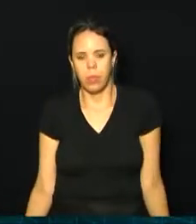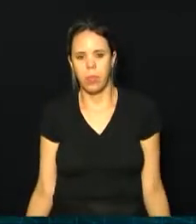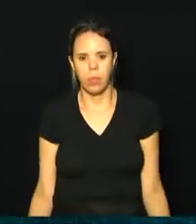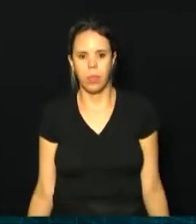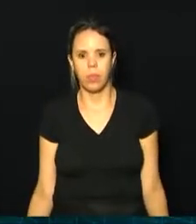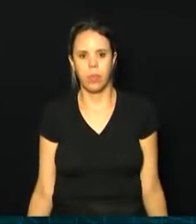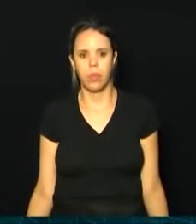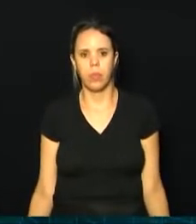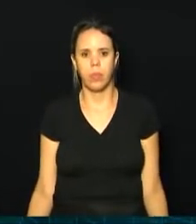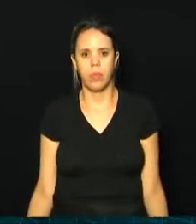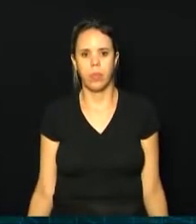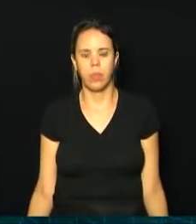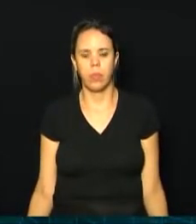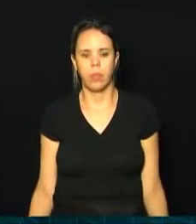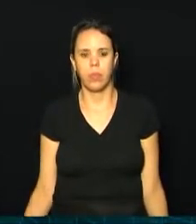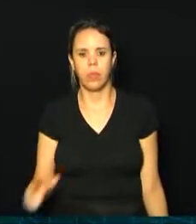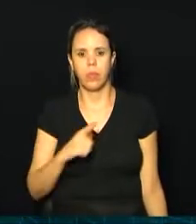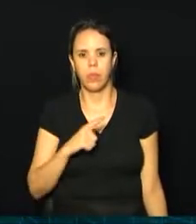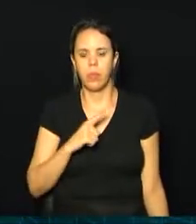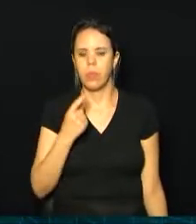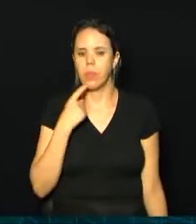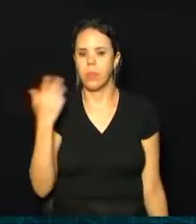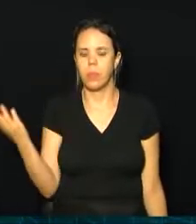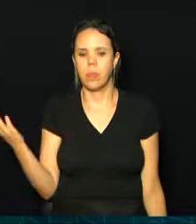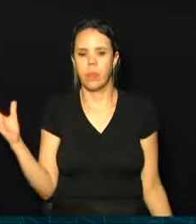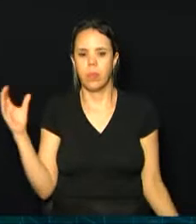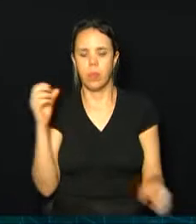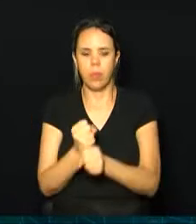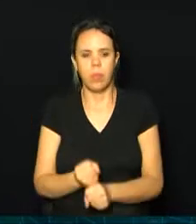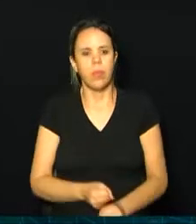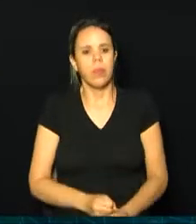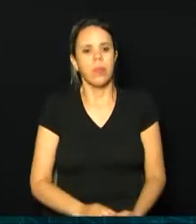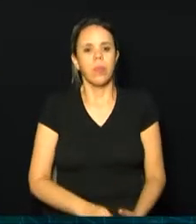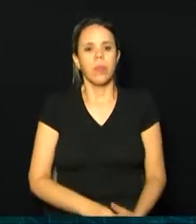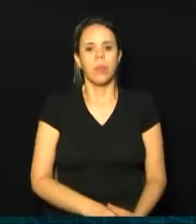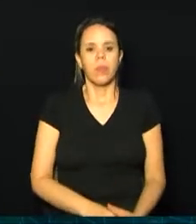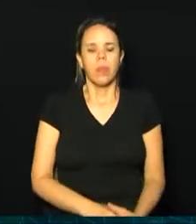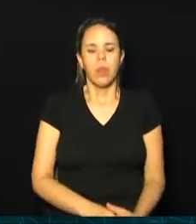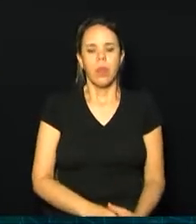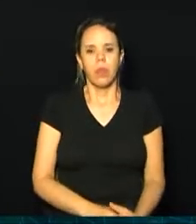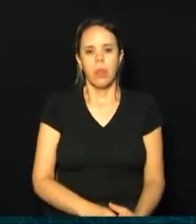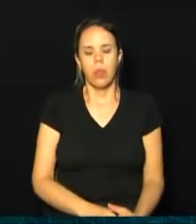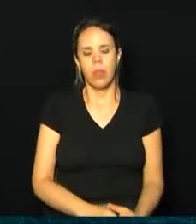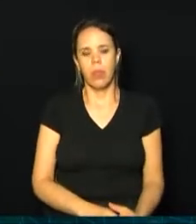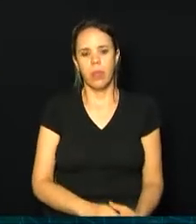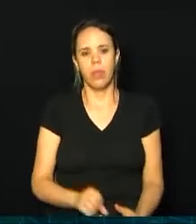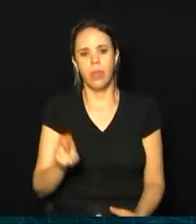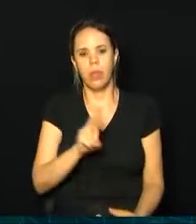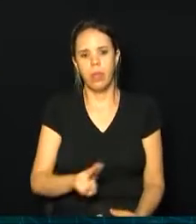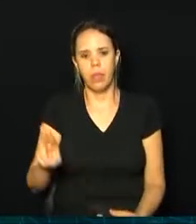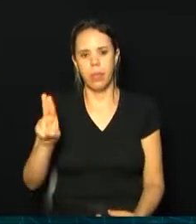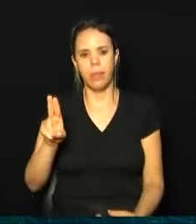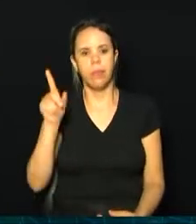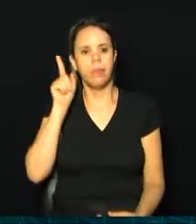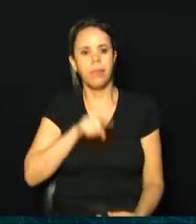da pandemia. E nós temos em Campinas um total de 4.619 óbitos. Sumaré, 1.003,